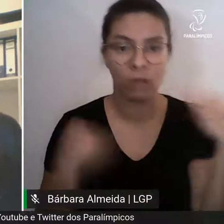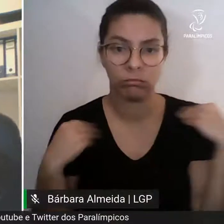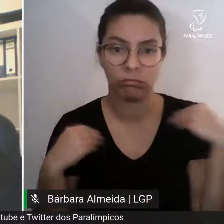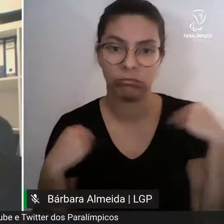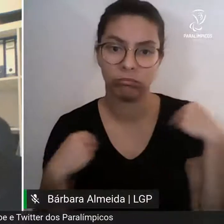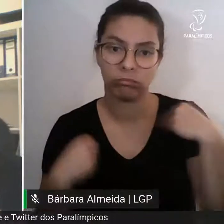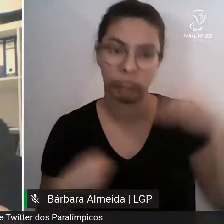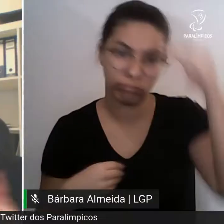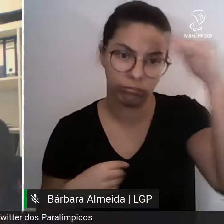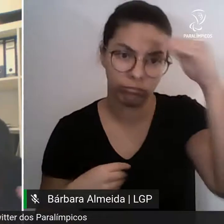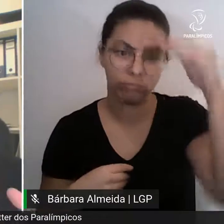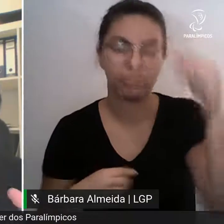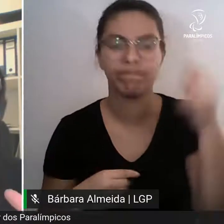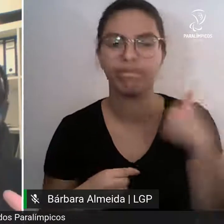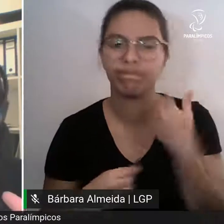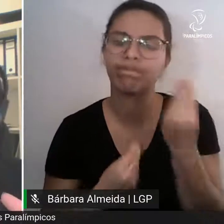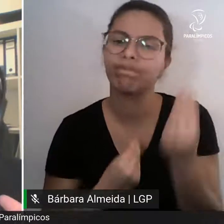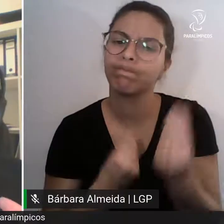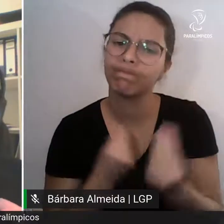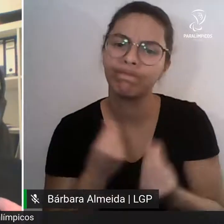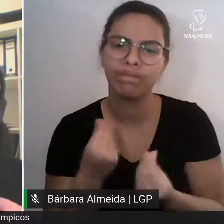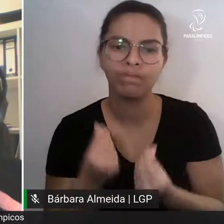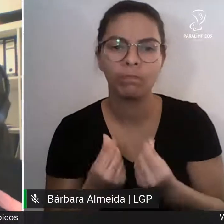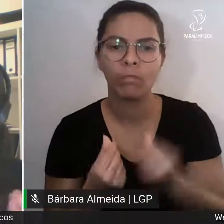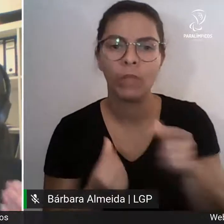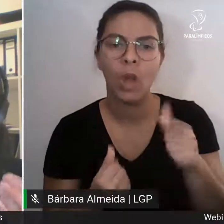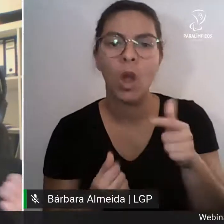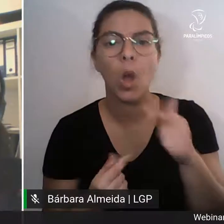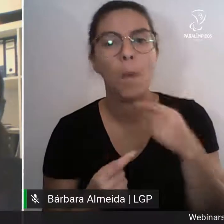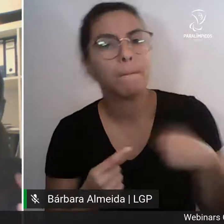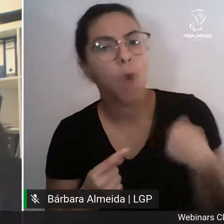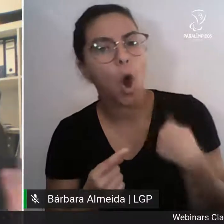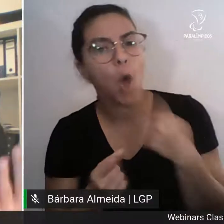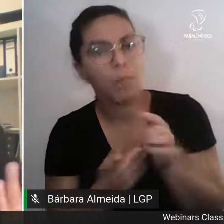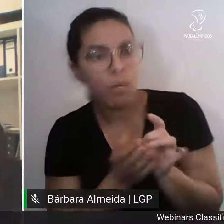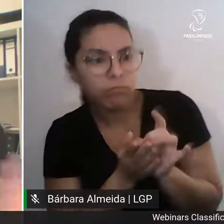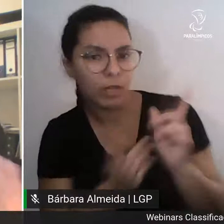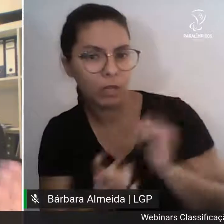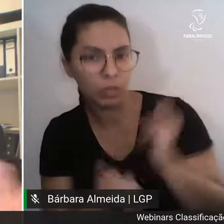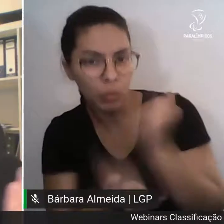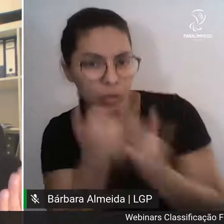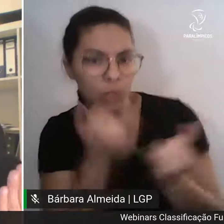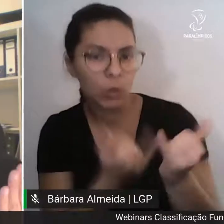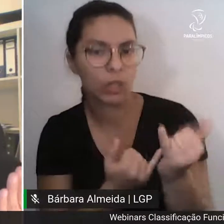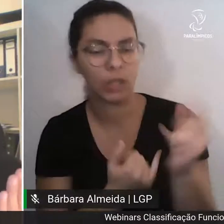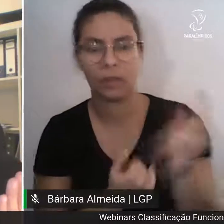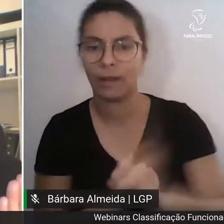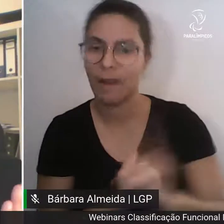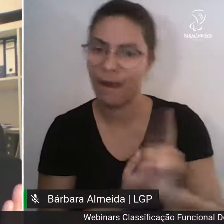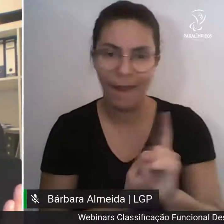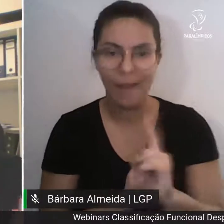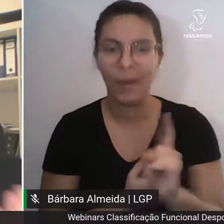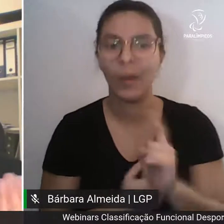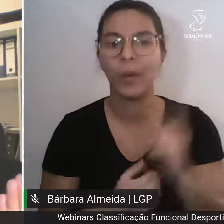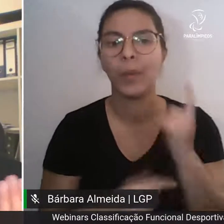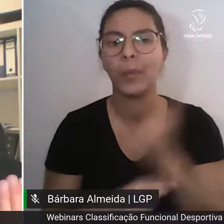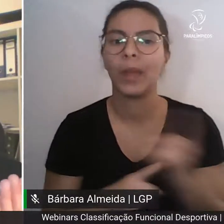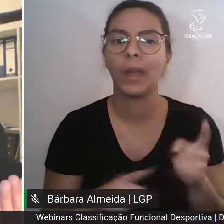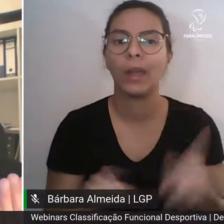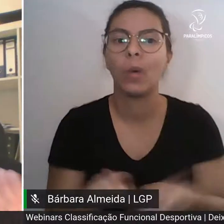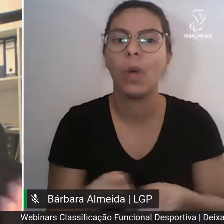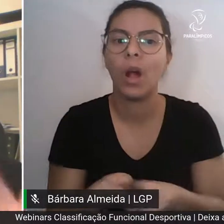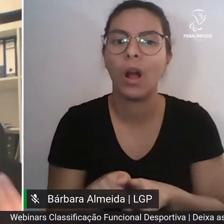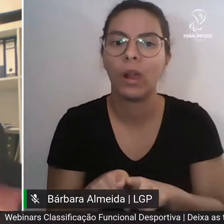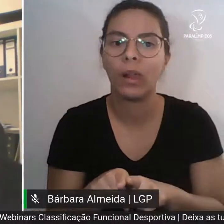baixas disseram que não são eles que vão tirar o lugar, porque isto, eles dizem um bocadinho assim, quem me pode